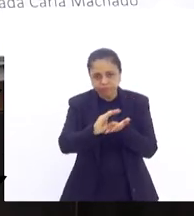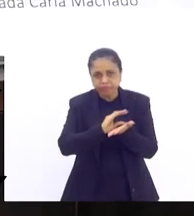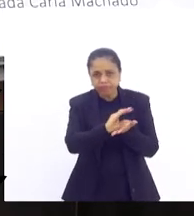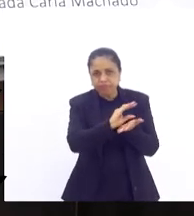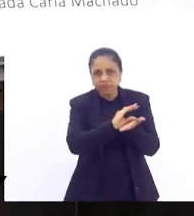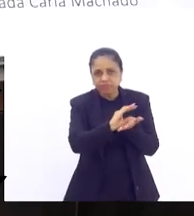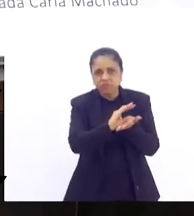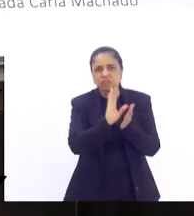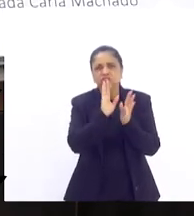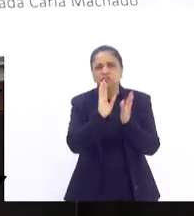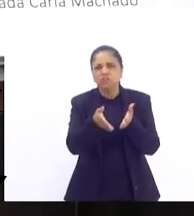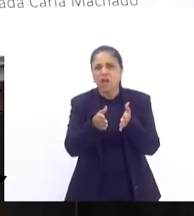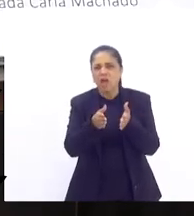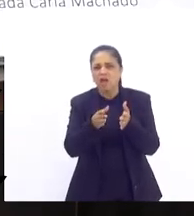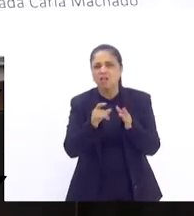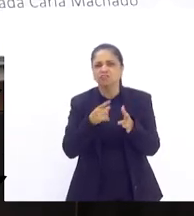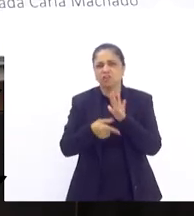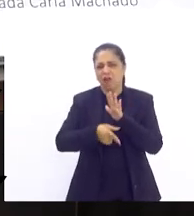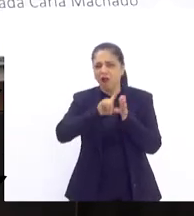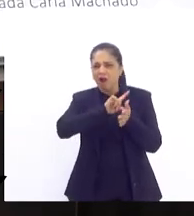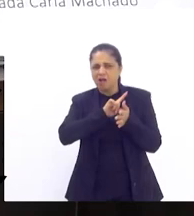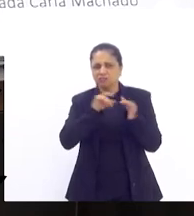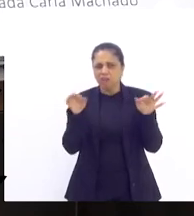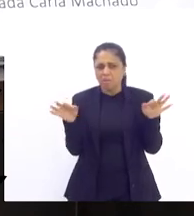devia constar